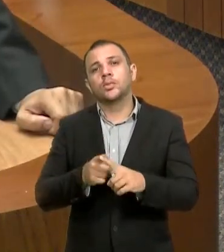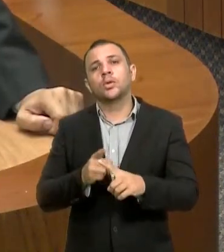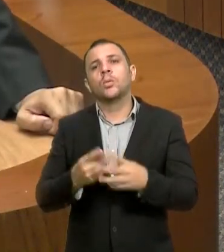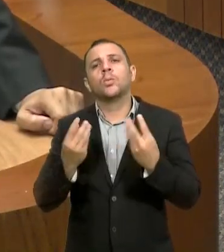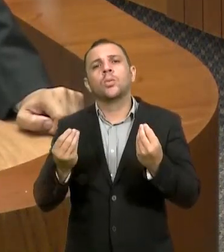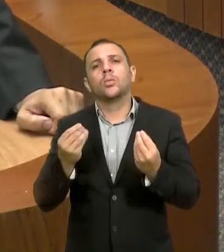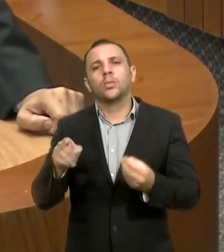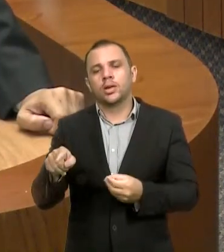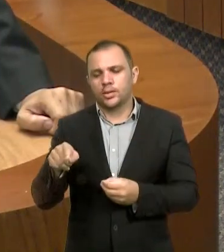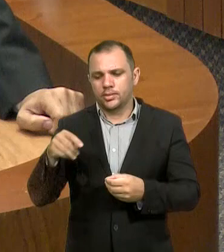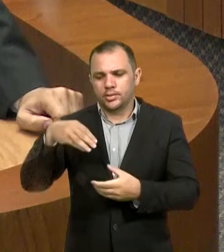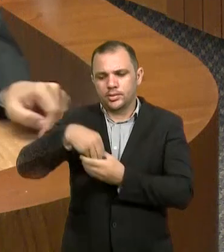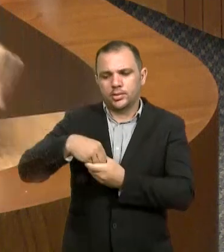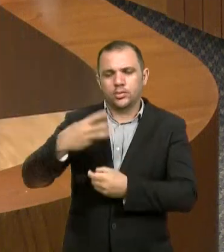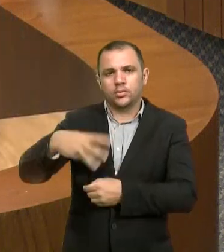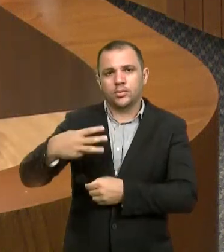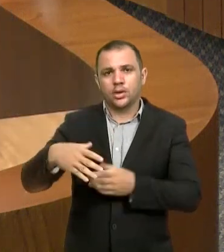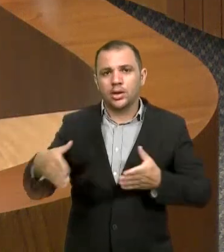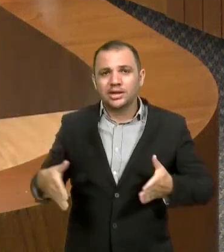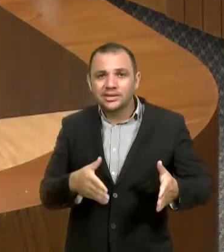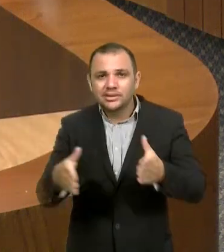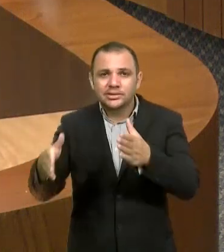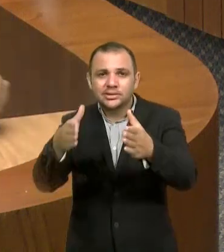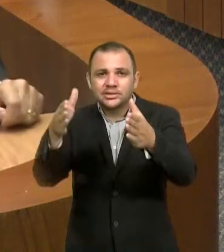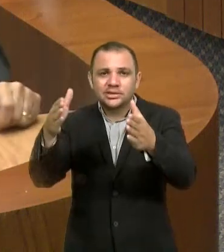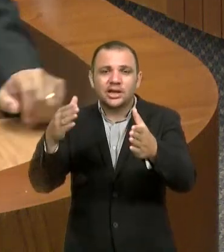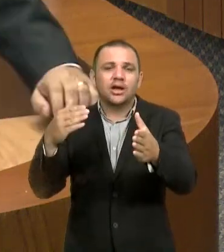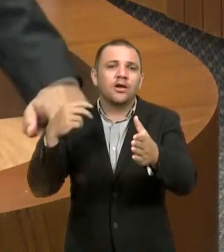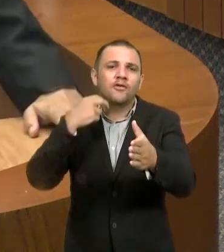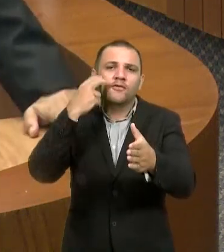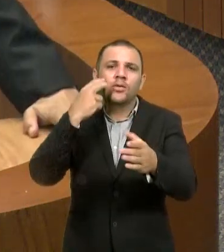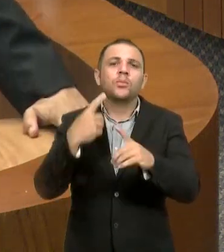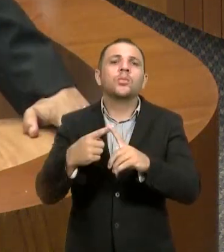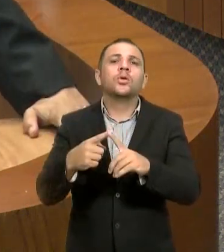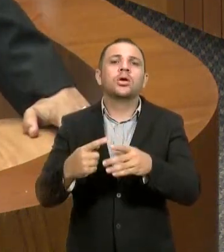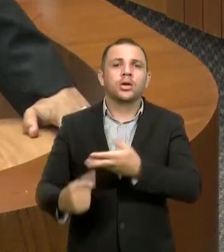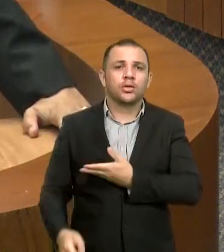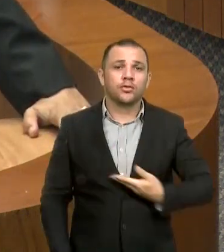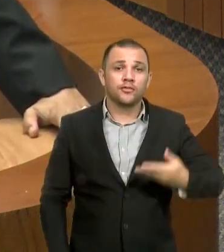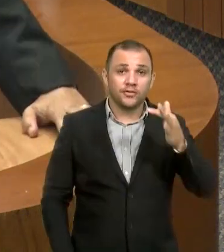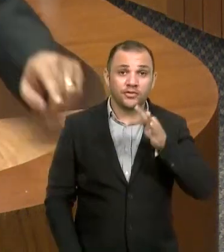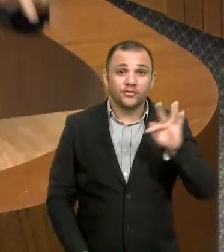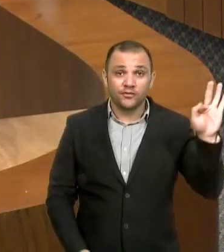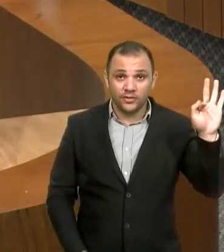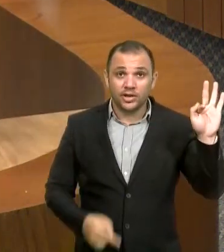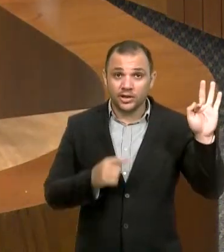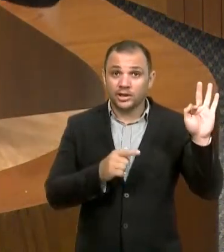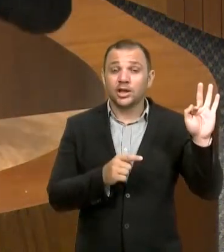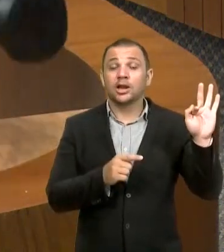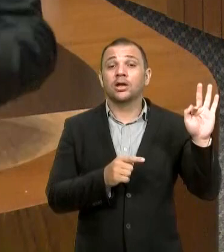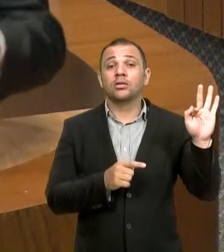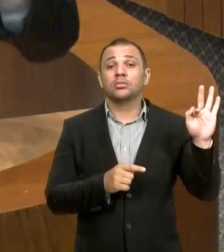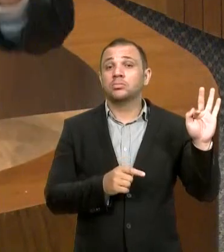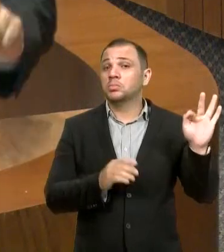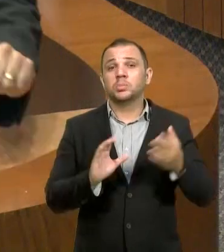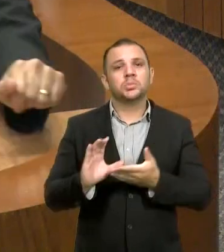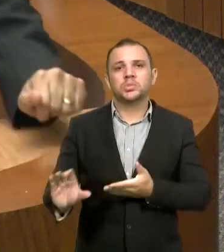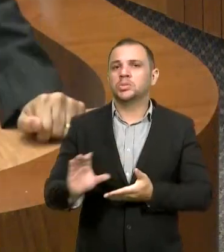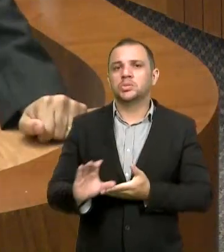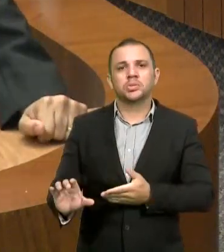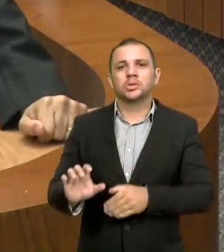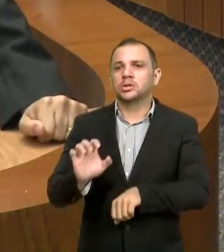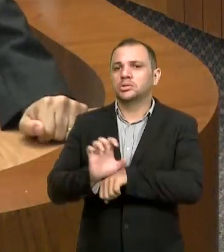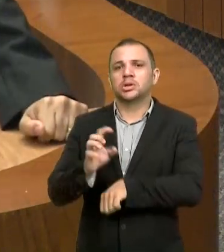BRs. Porque o governo federal, simplesmente, deputado Fernando Braz, deixava de dar dinheiro para o